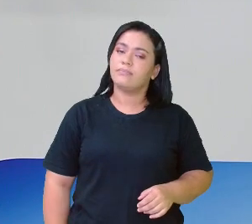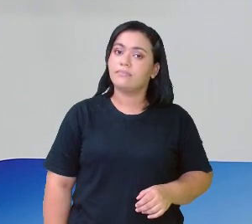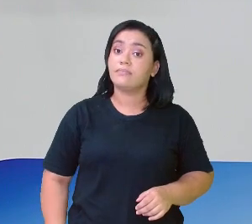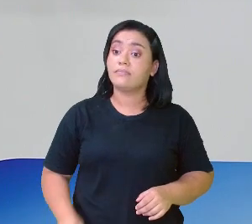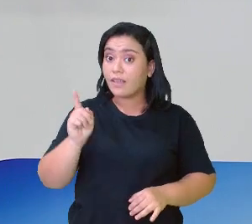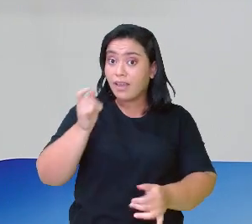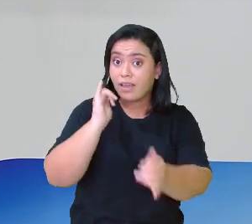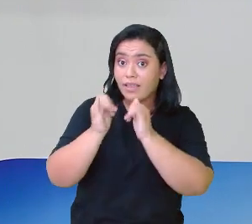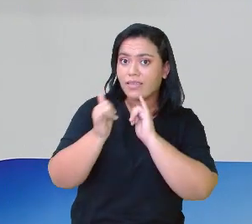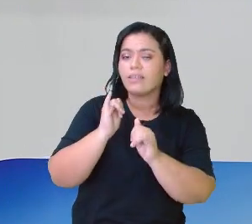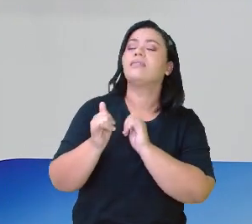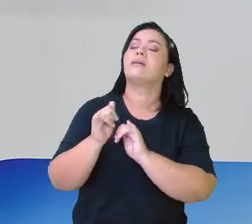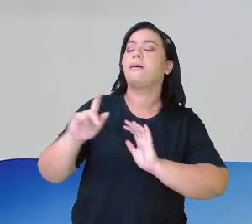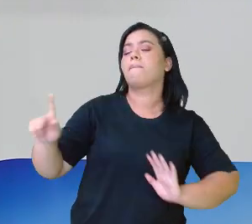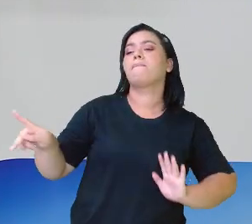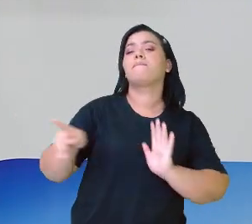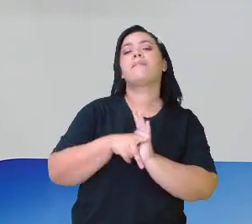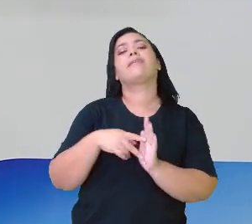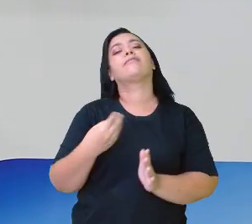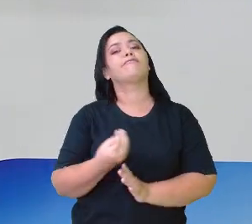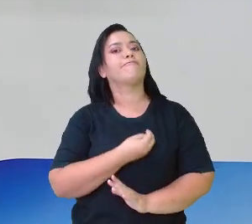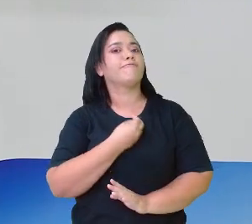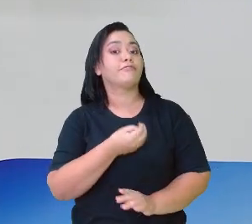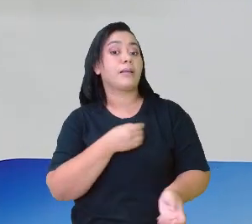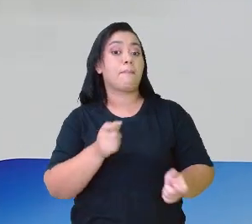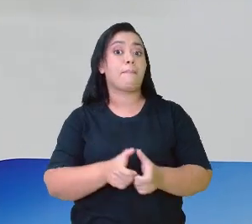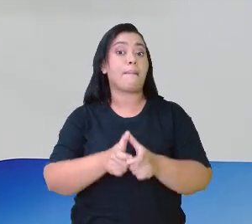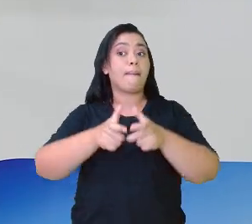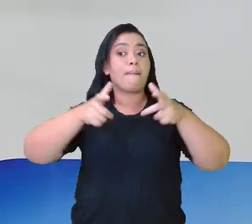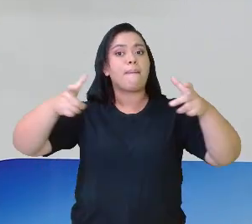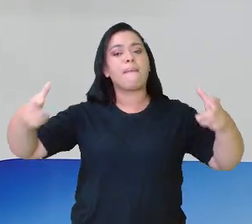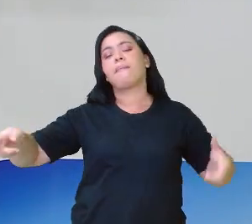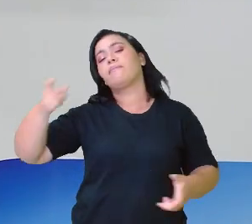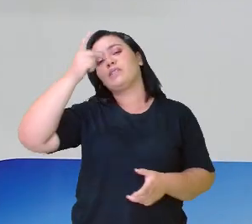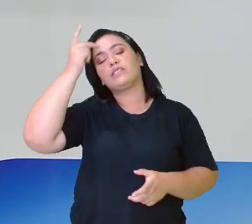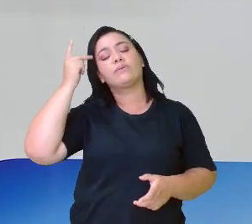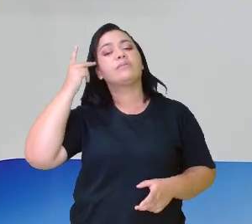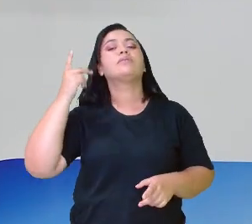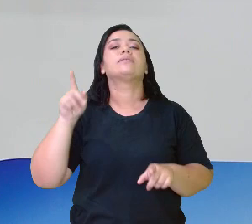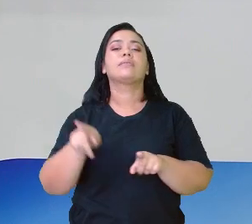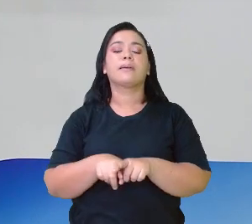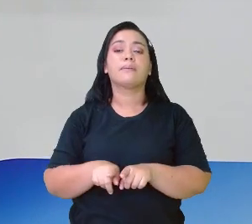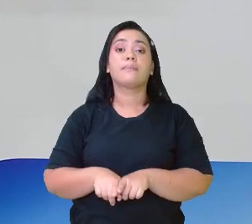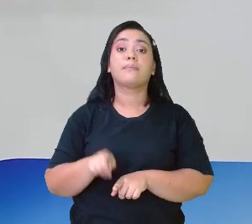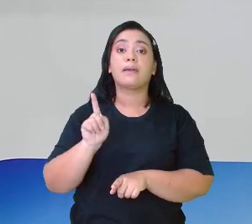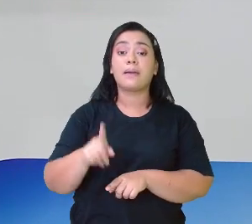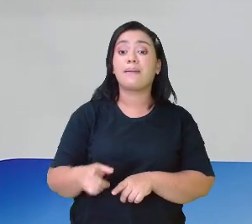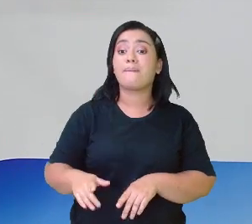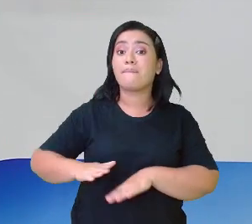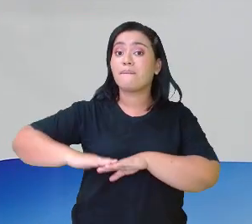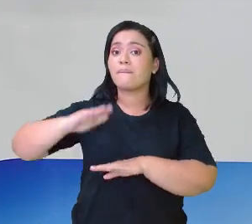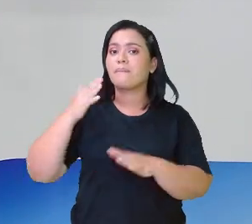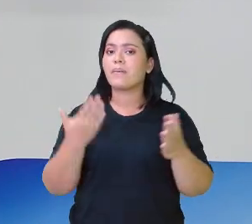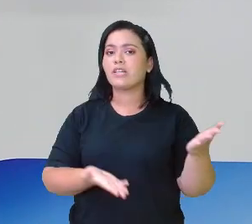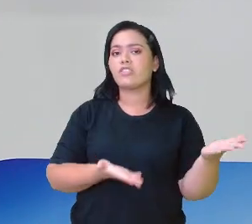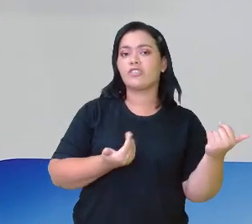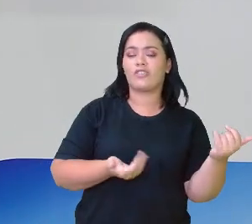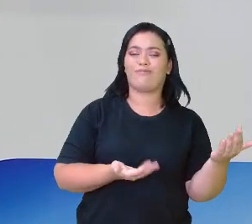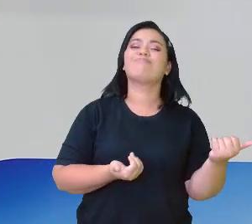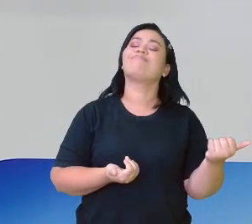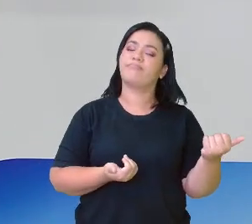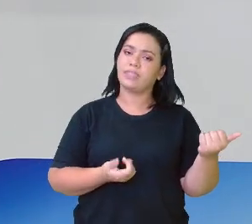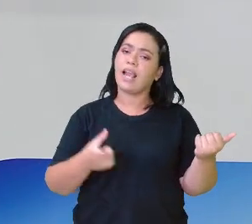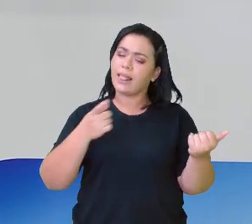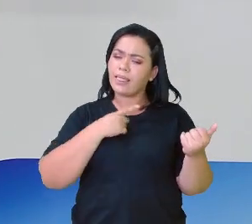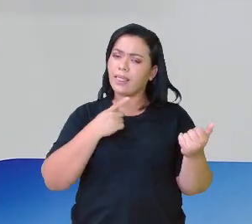internet que faz parte da vida de cada vez mais pessoas e cada vez mais e mais jovens também, né,